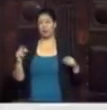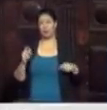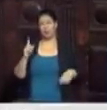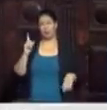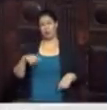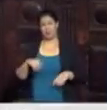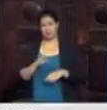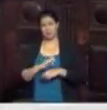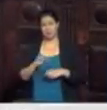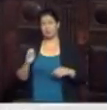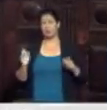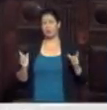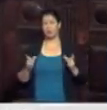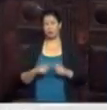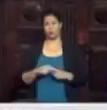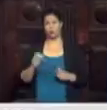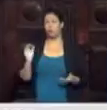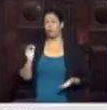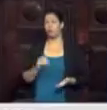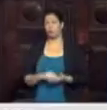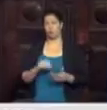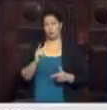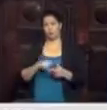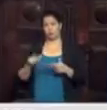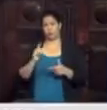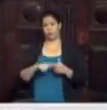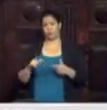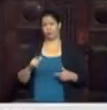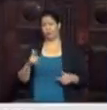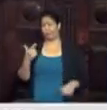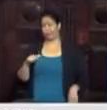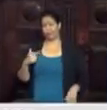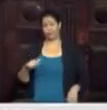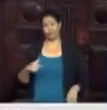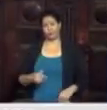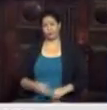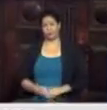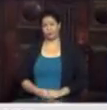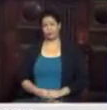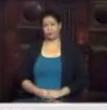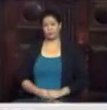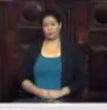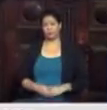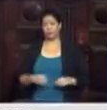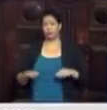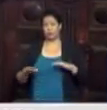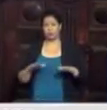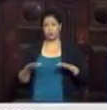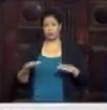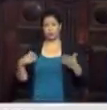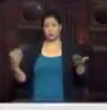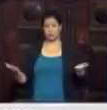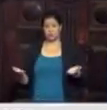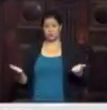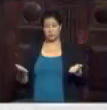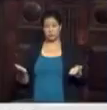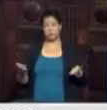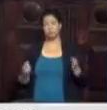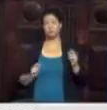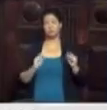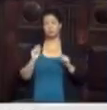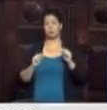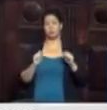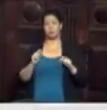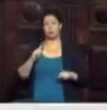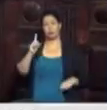às últimas consequências, que eu digo, o Estado nenhum. A mobilização de hoje, que